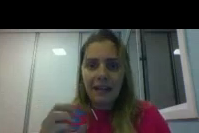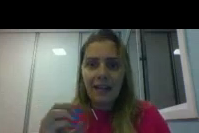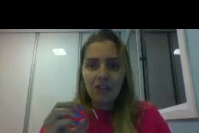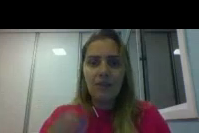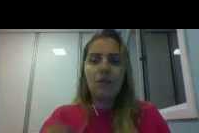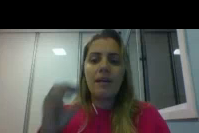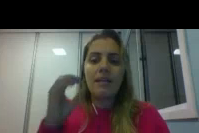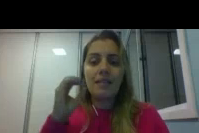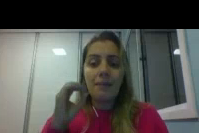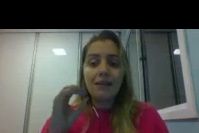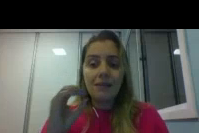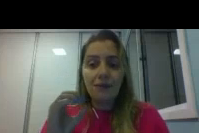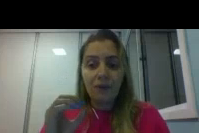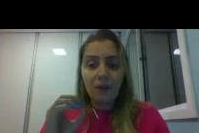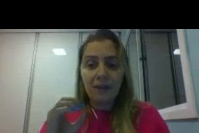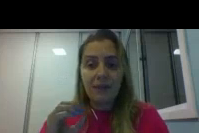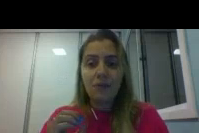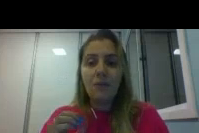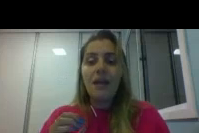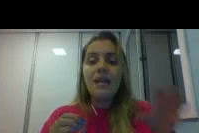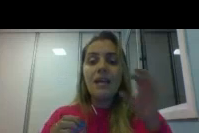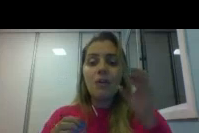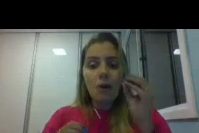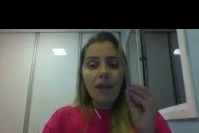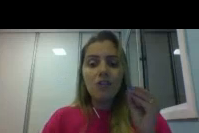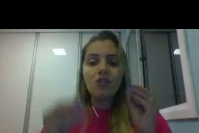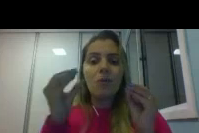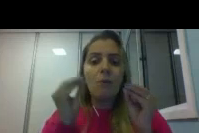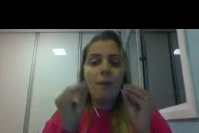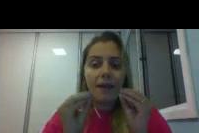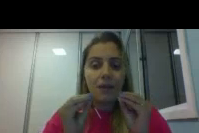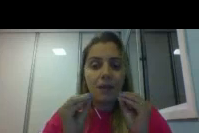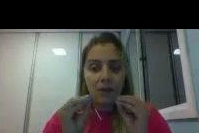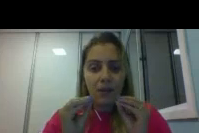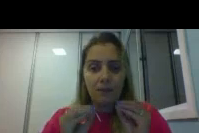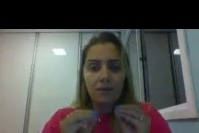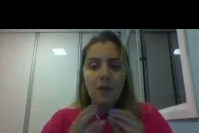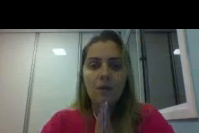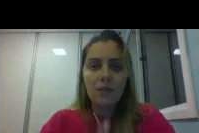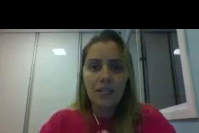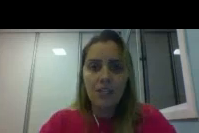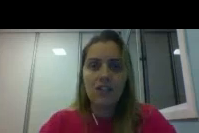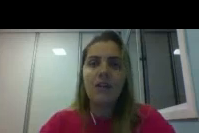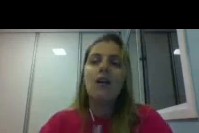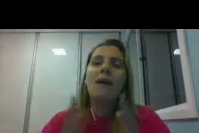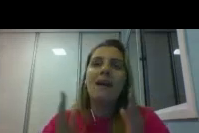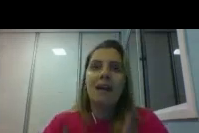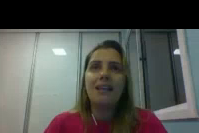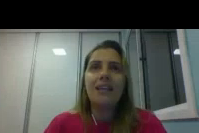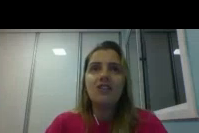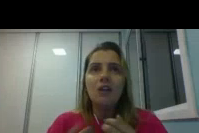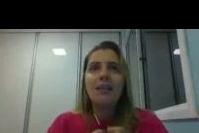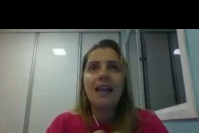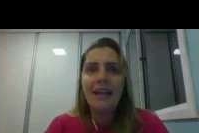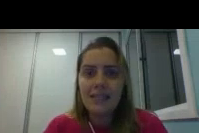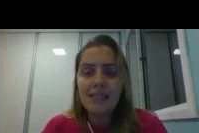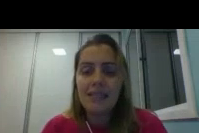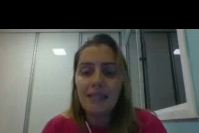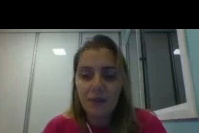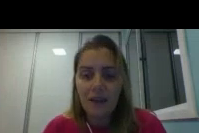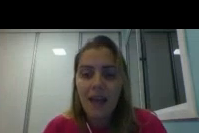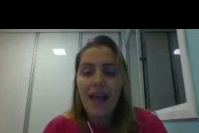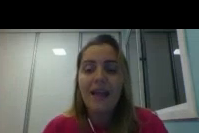essa característica, eu tenho que receber essa informação igualmente do meu pai e da minha mãe. Ou seja, uma característica, quando